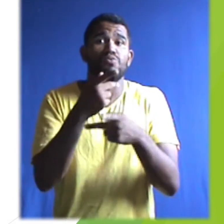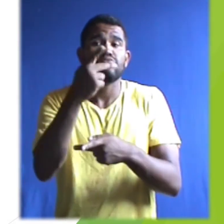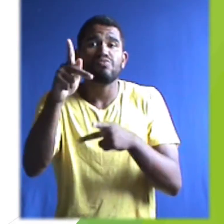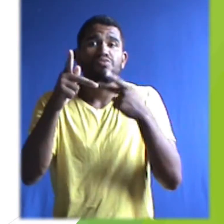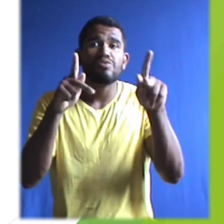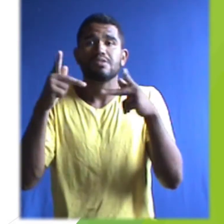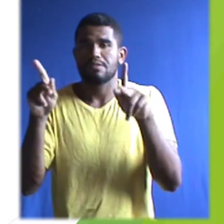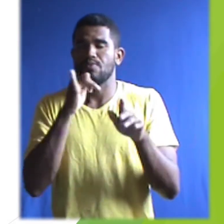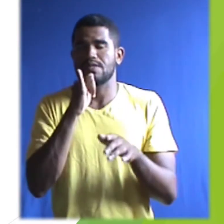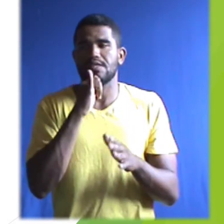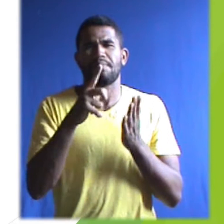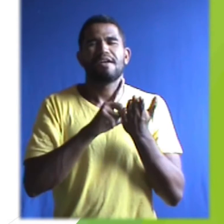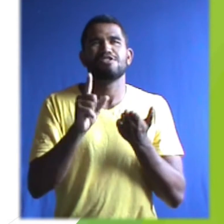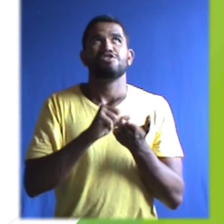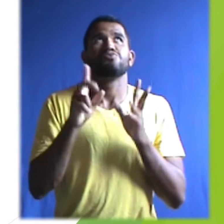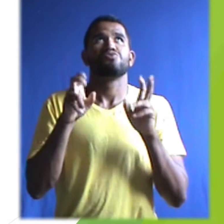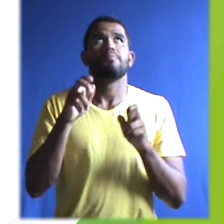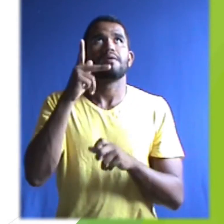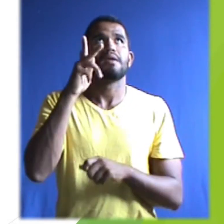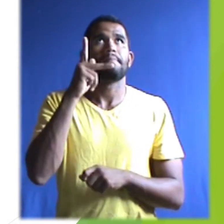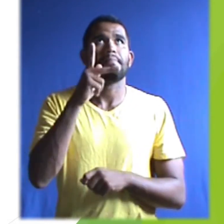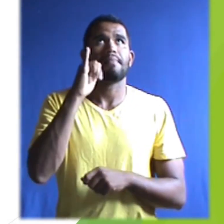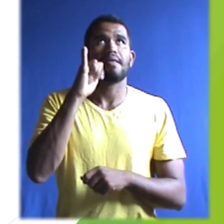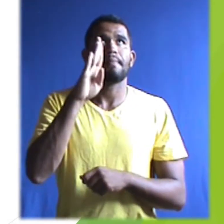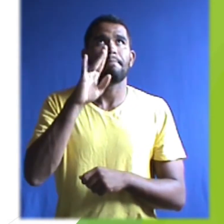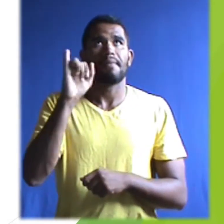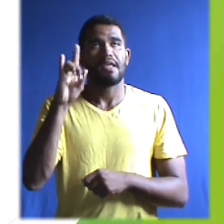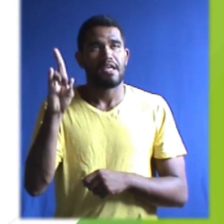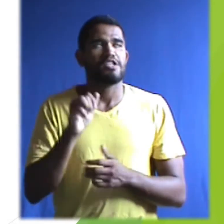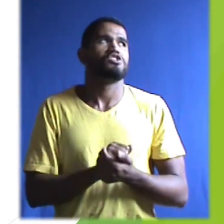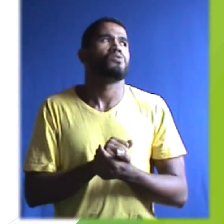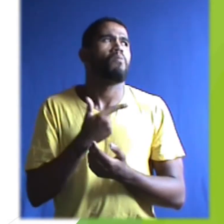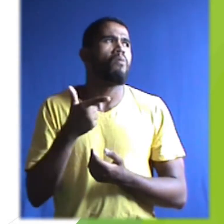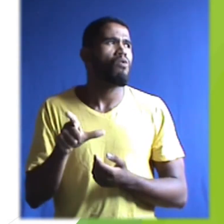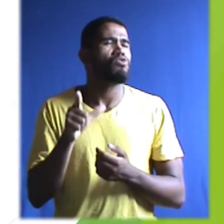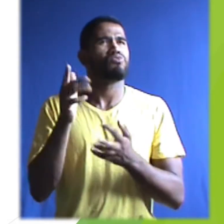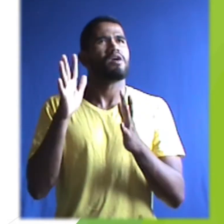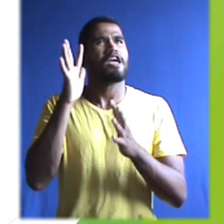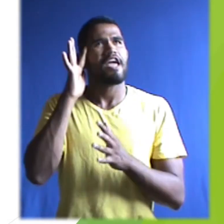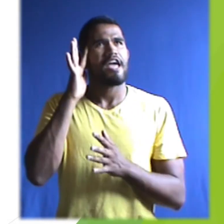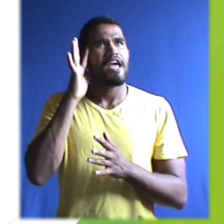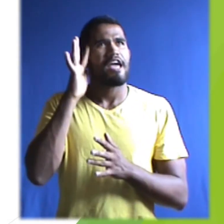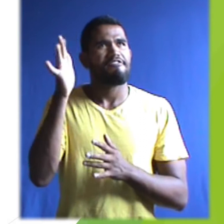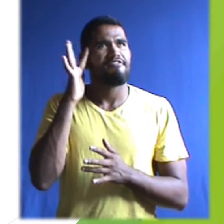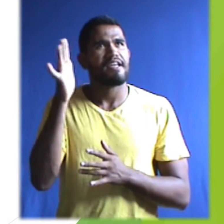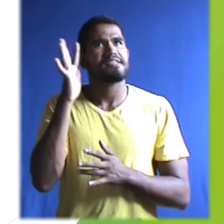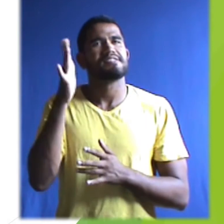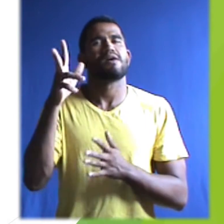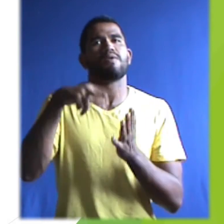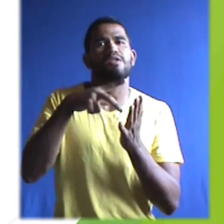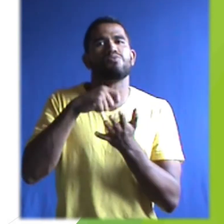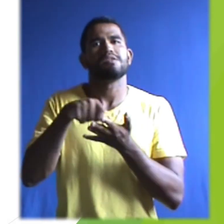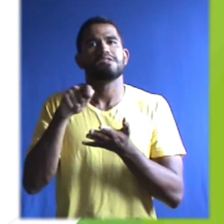à realidade de vocês. Por exemplo, tem um artigo lá do PIBID, tem um artigo sobre a reflexão do ensino